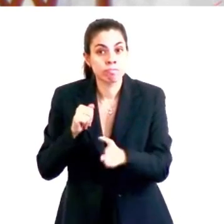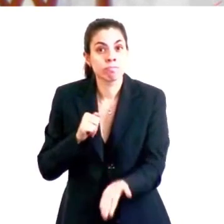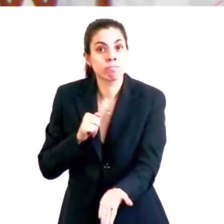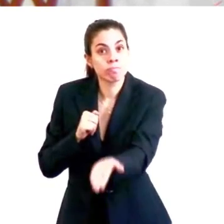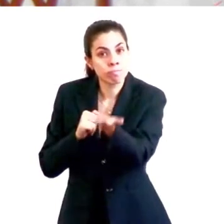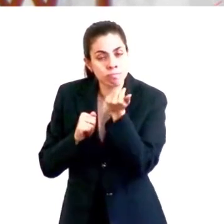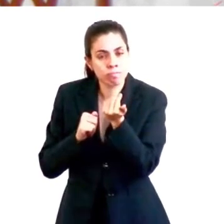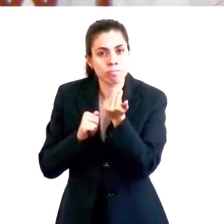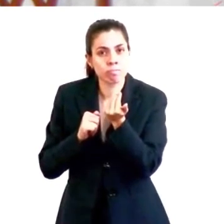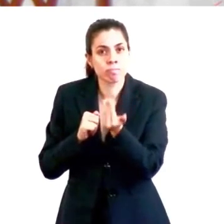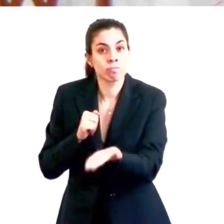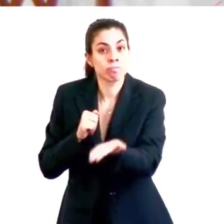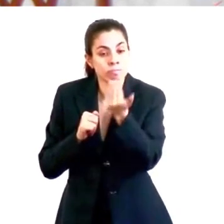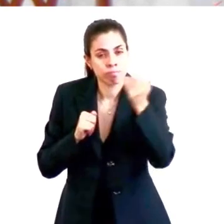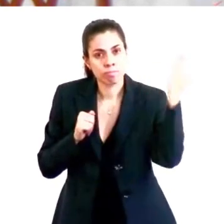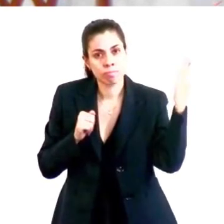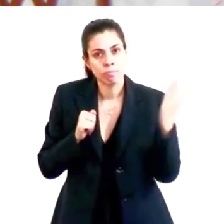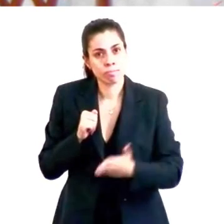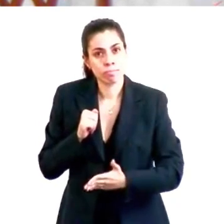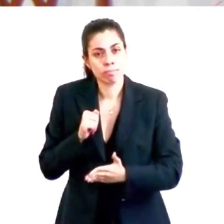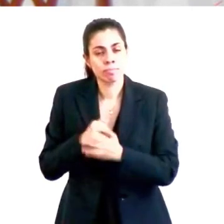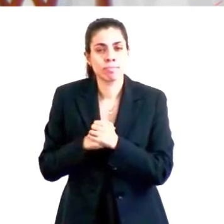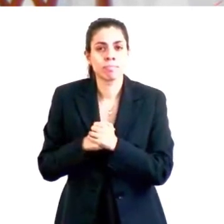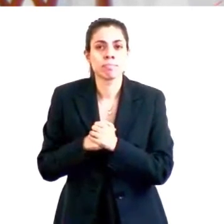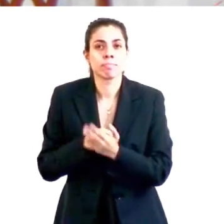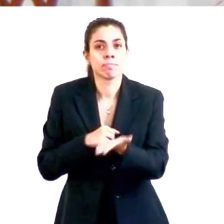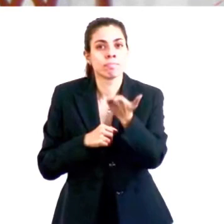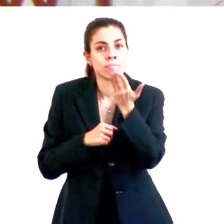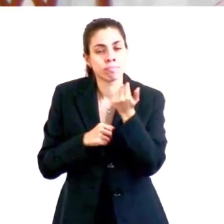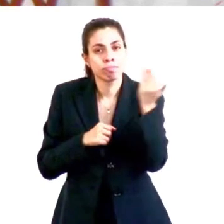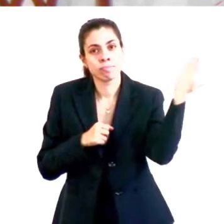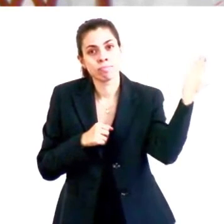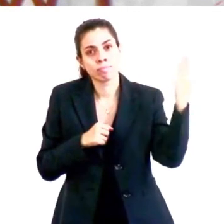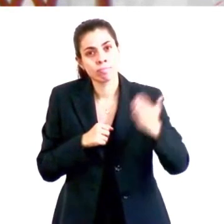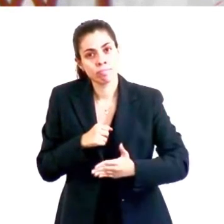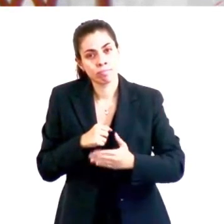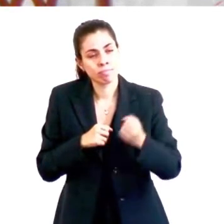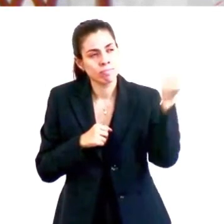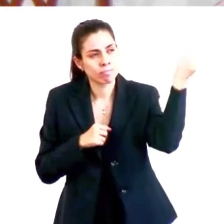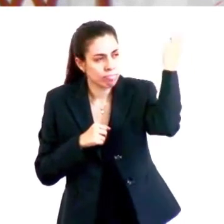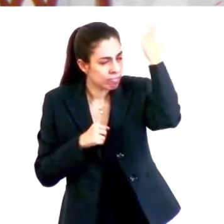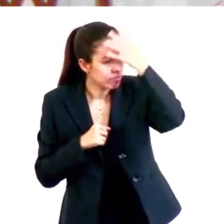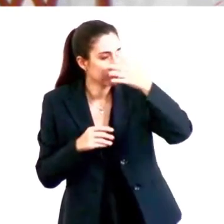venha já para a graça.